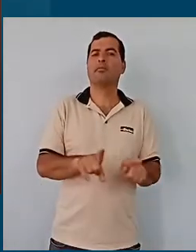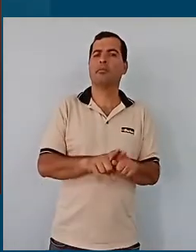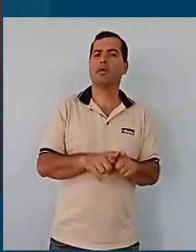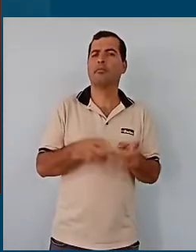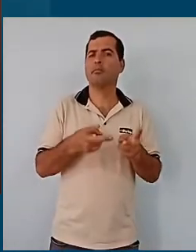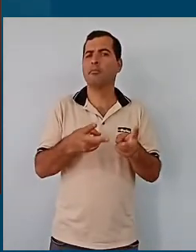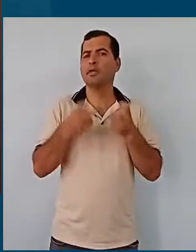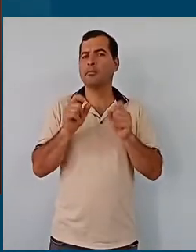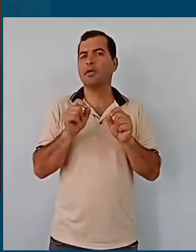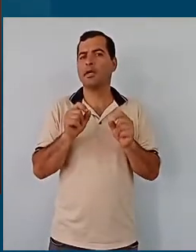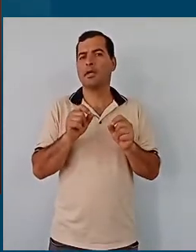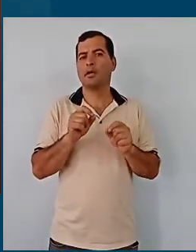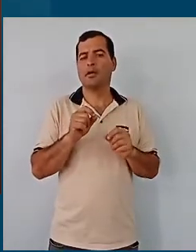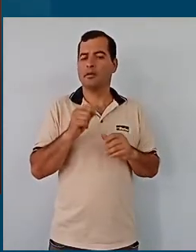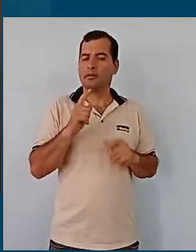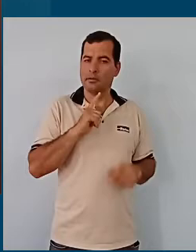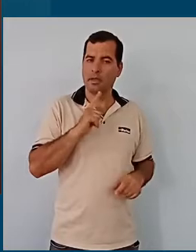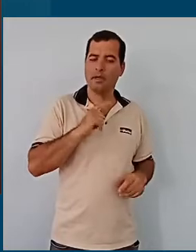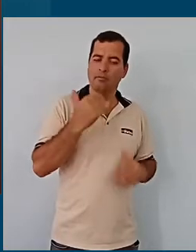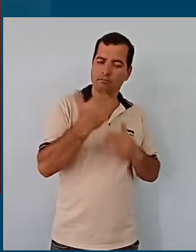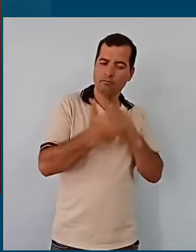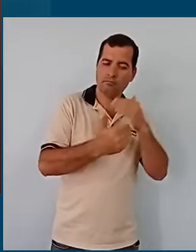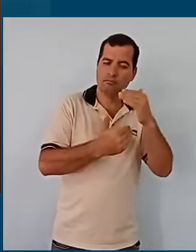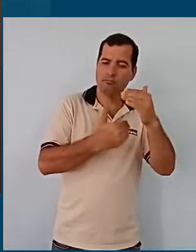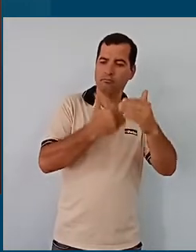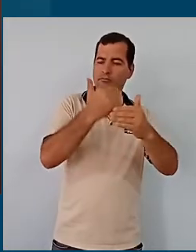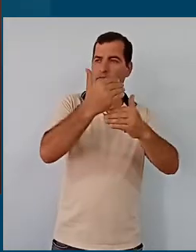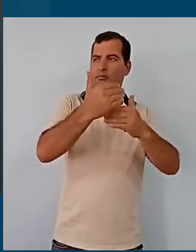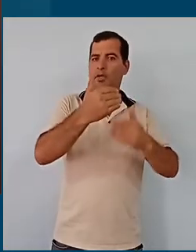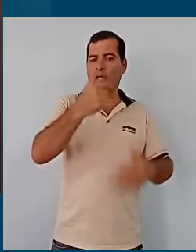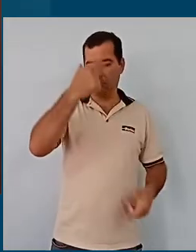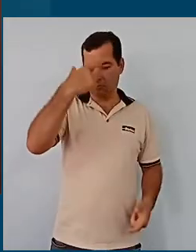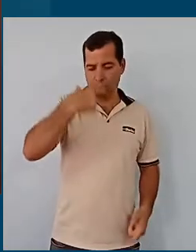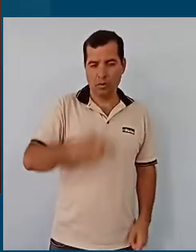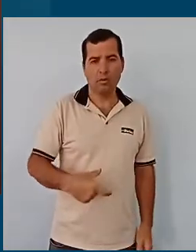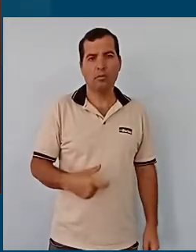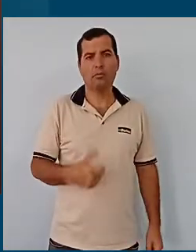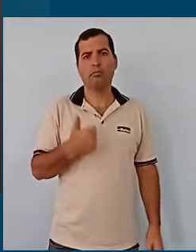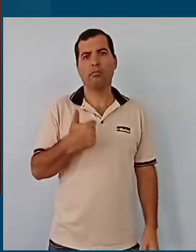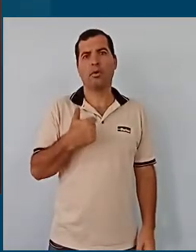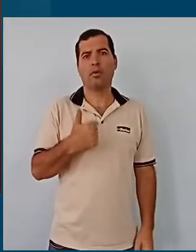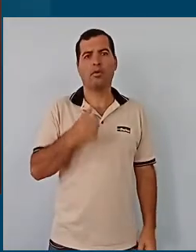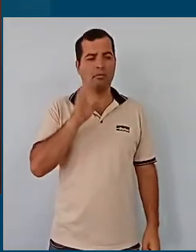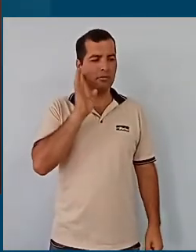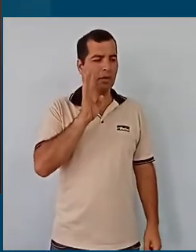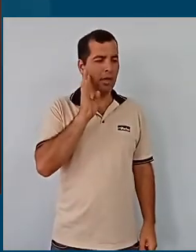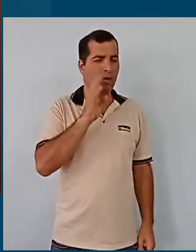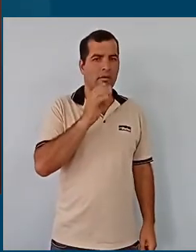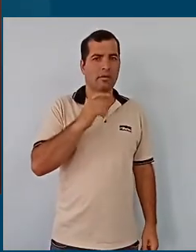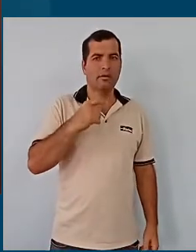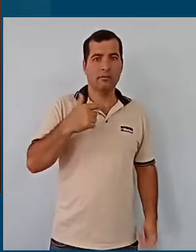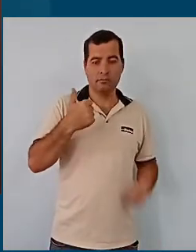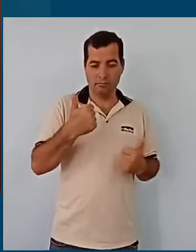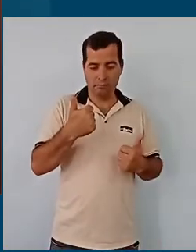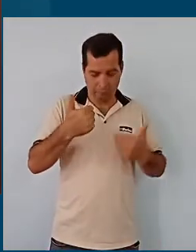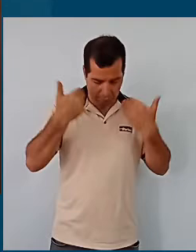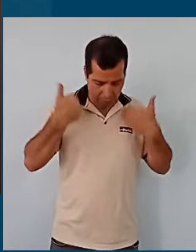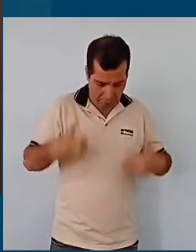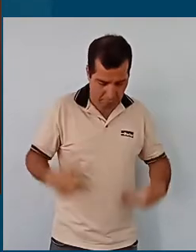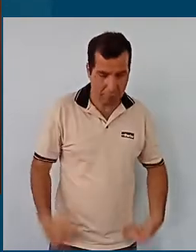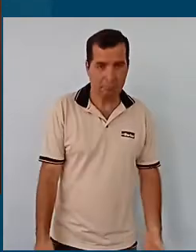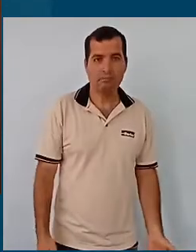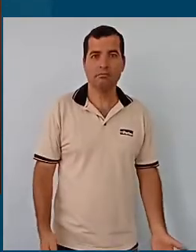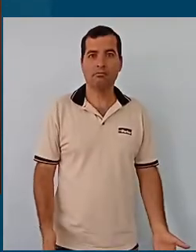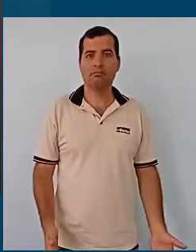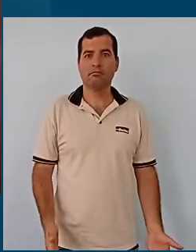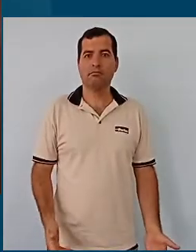vão formando uma ideia positiva de quem elas são, uma autoimagem positiva de si,